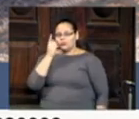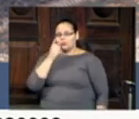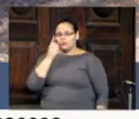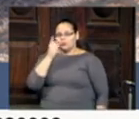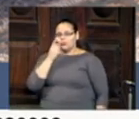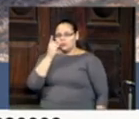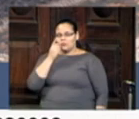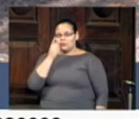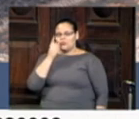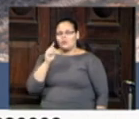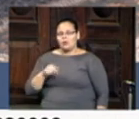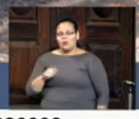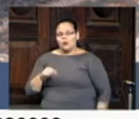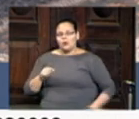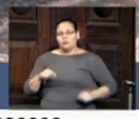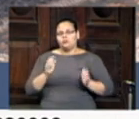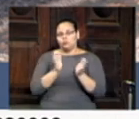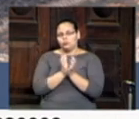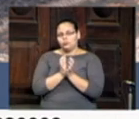uma indicação da comissão